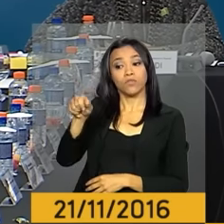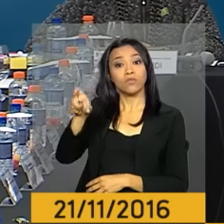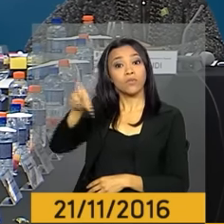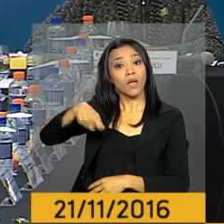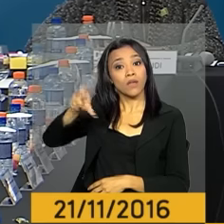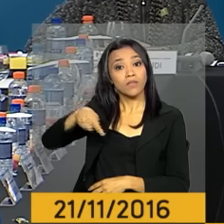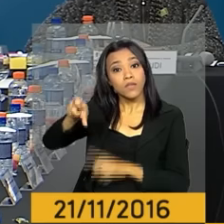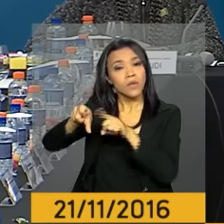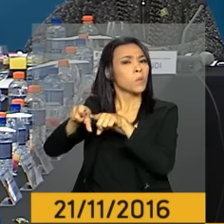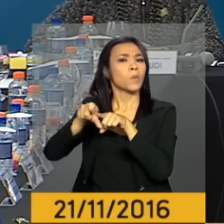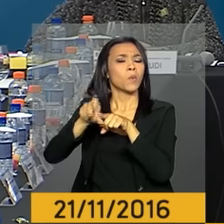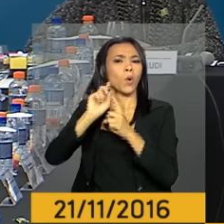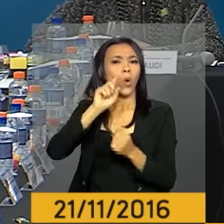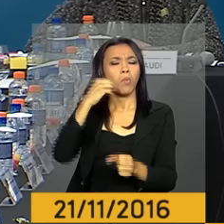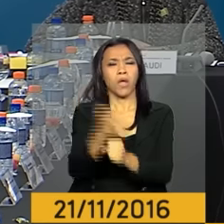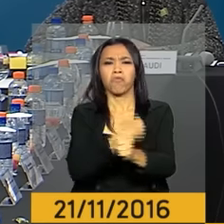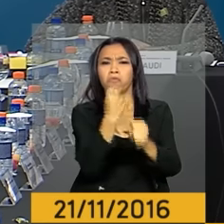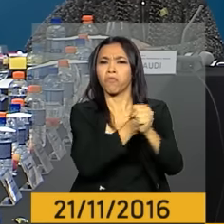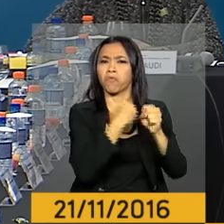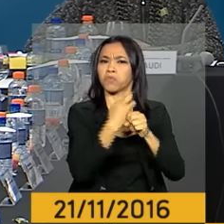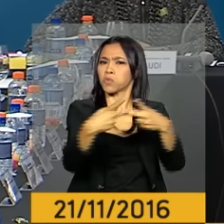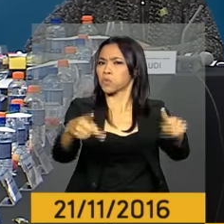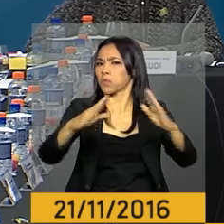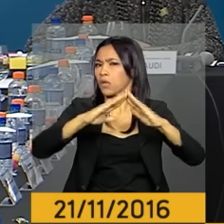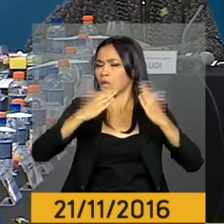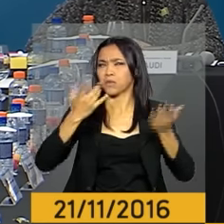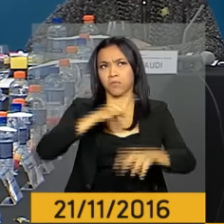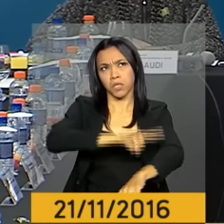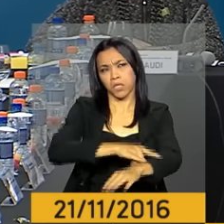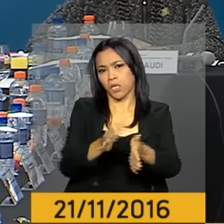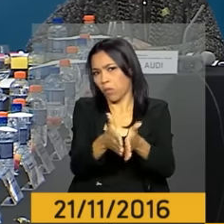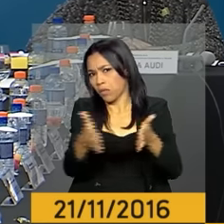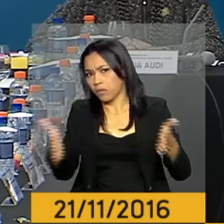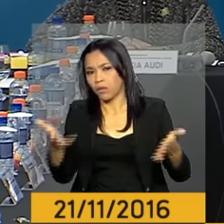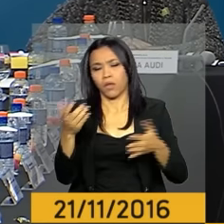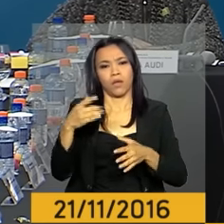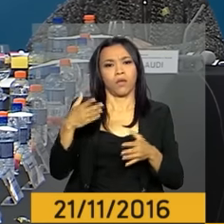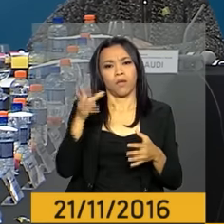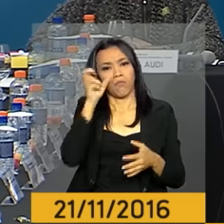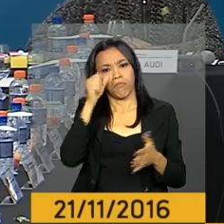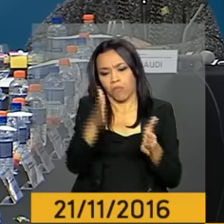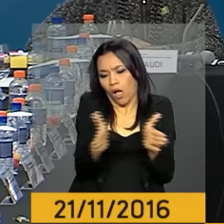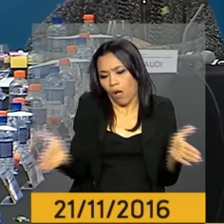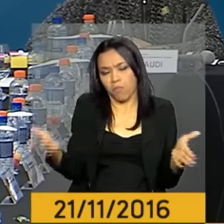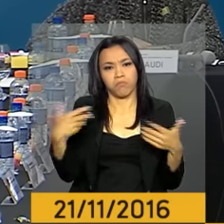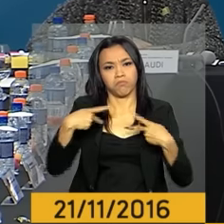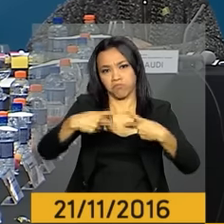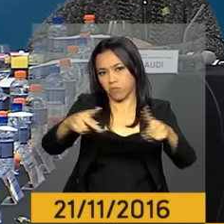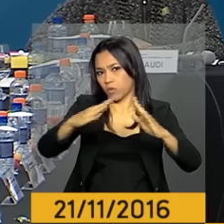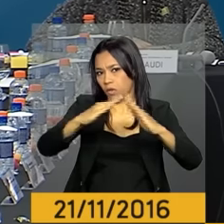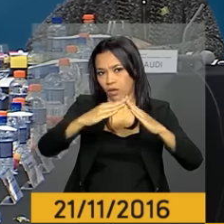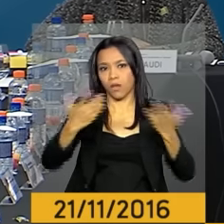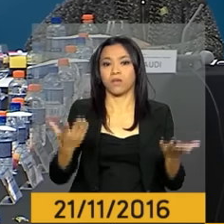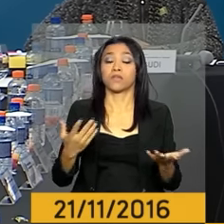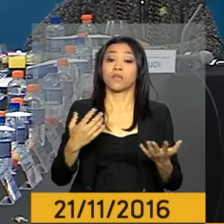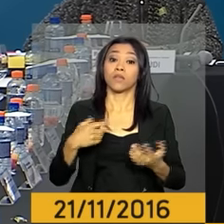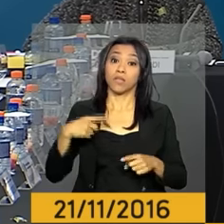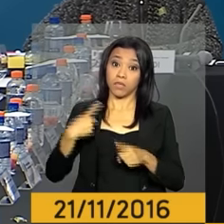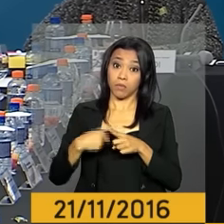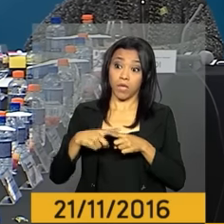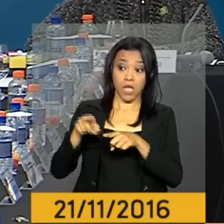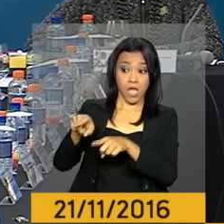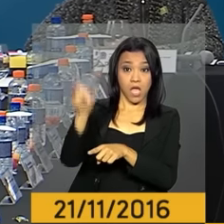reformas, reforma do seu banheiro, aumentar um quartinho, etc., ao mesmo tempo que o Bruno Araújo